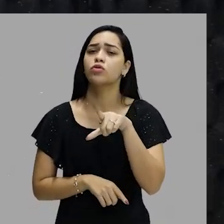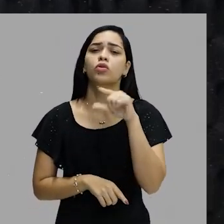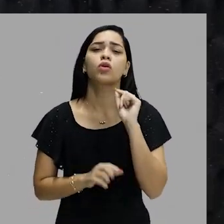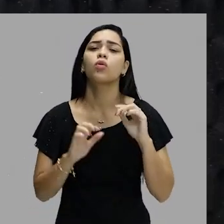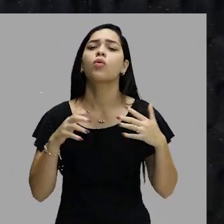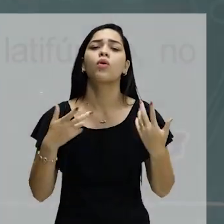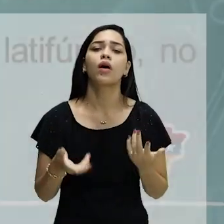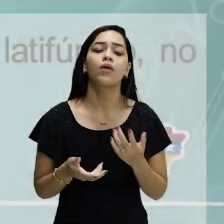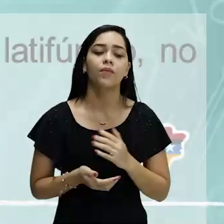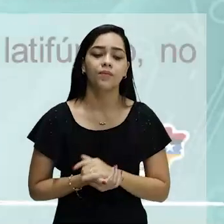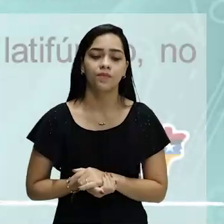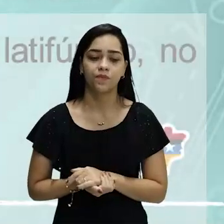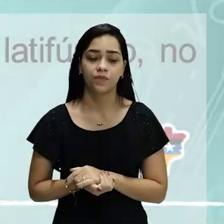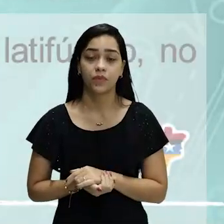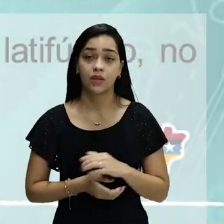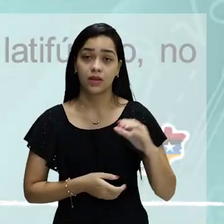qual?